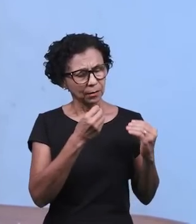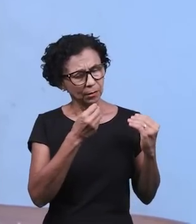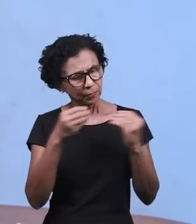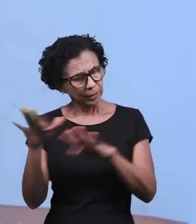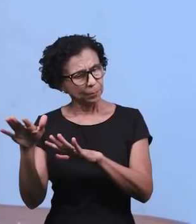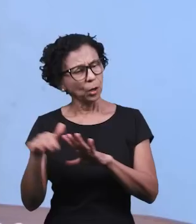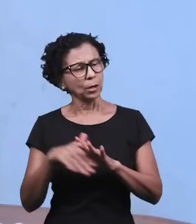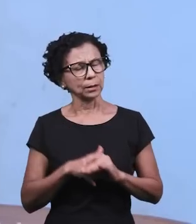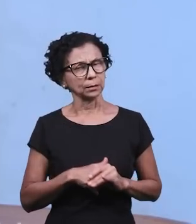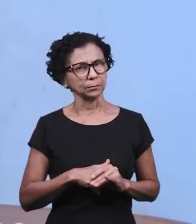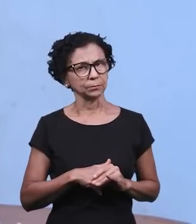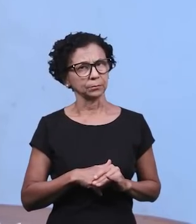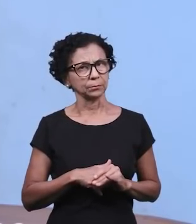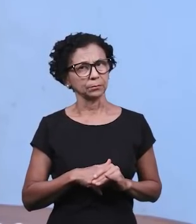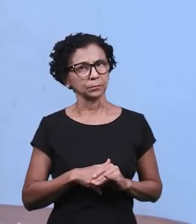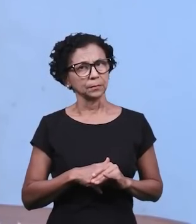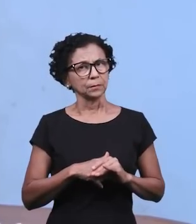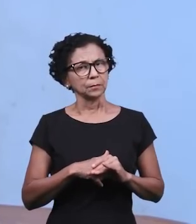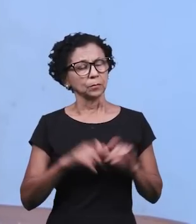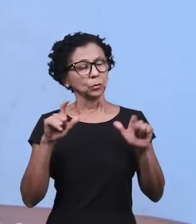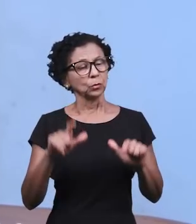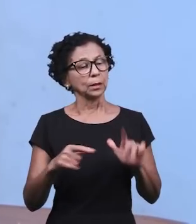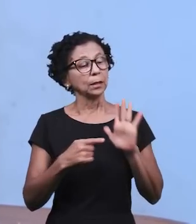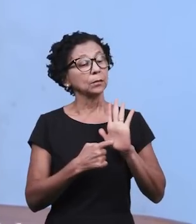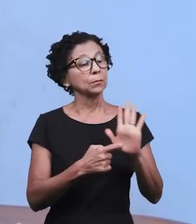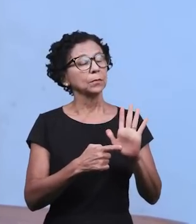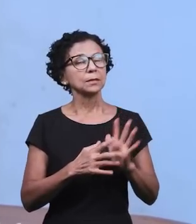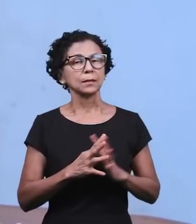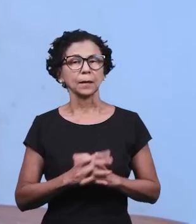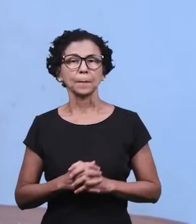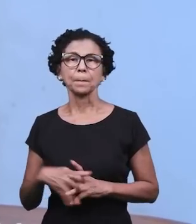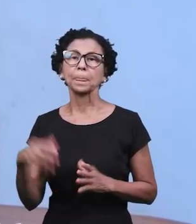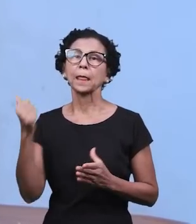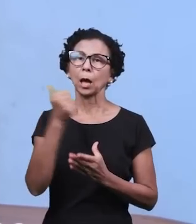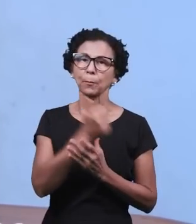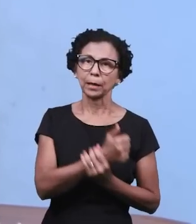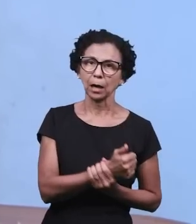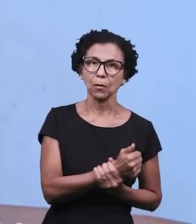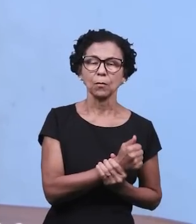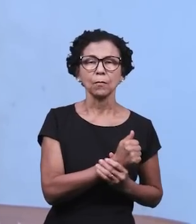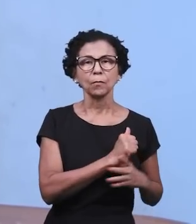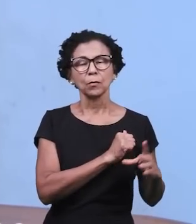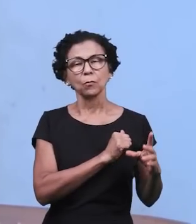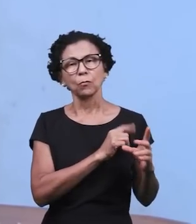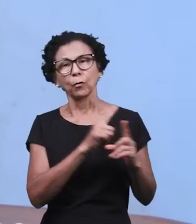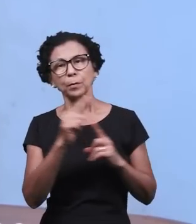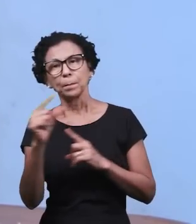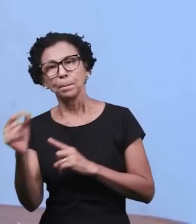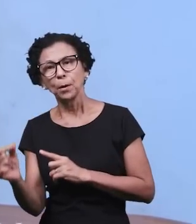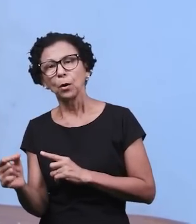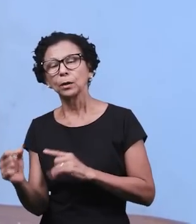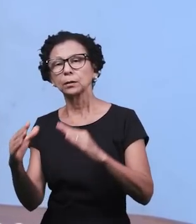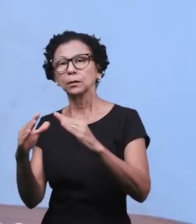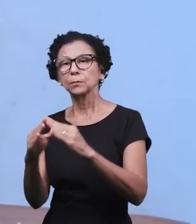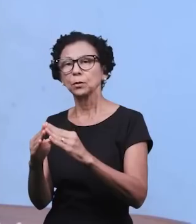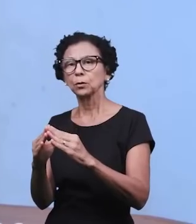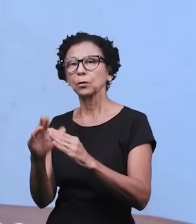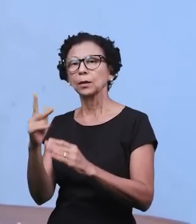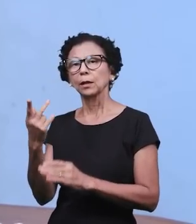num plano único. Estão ouvindo o Vinícius falar aqui? Maravilhoso isso. Não é? Pode repetir aí? É